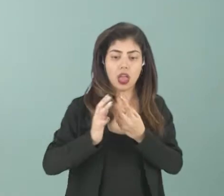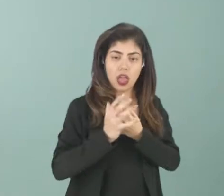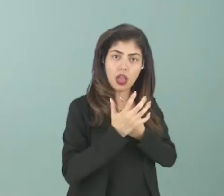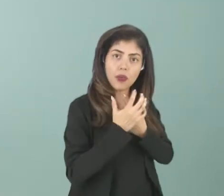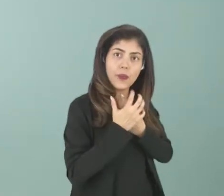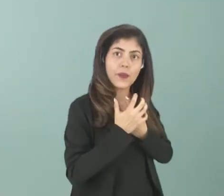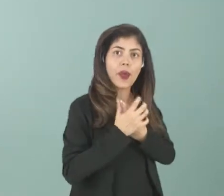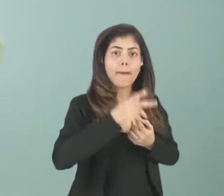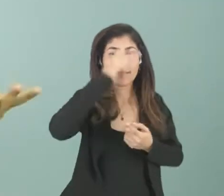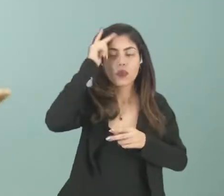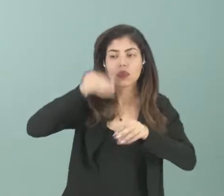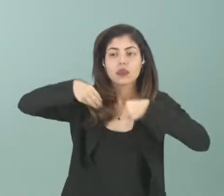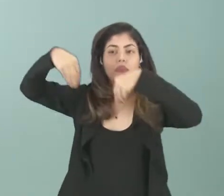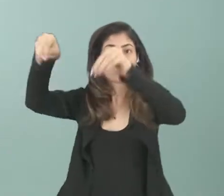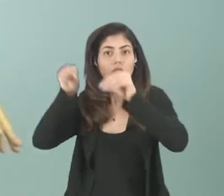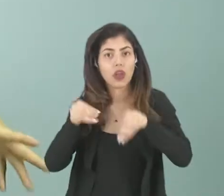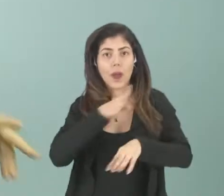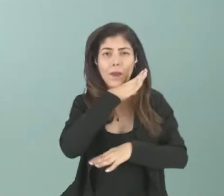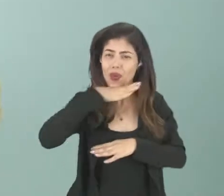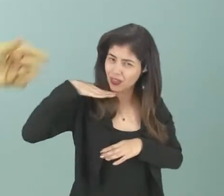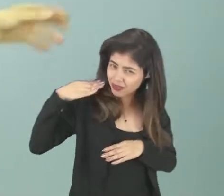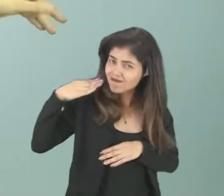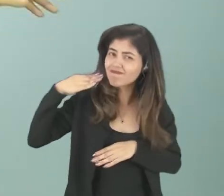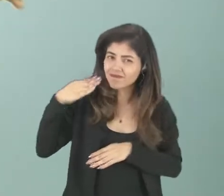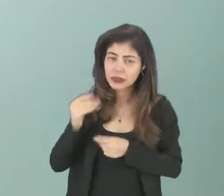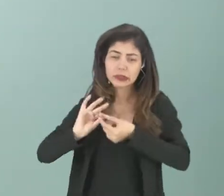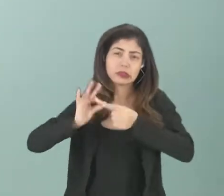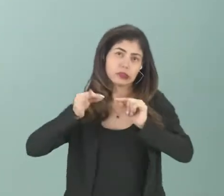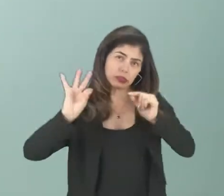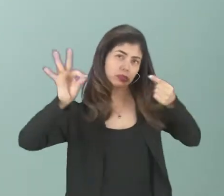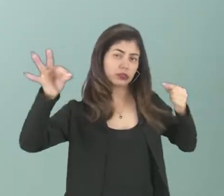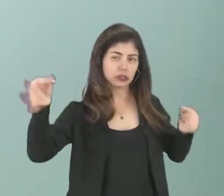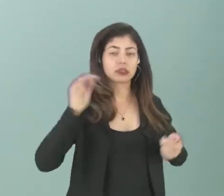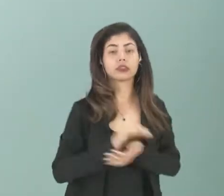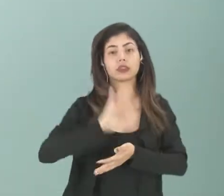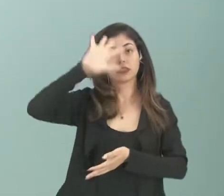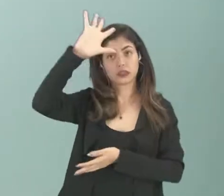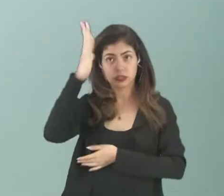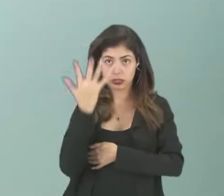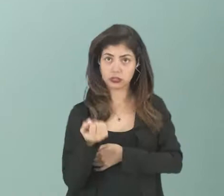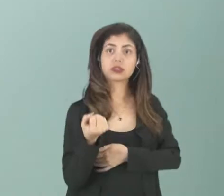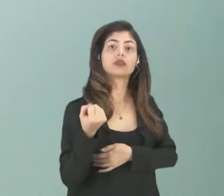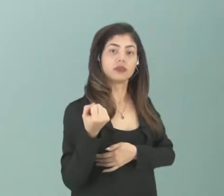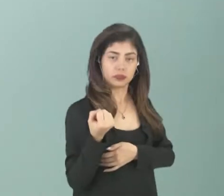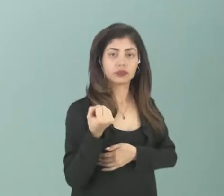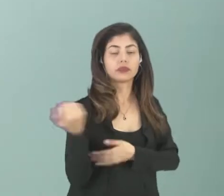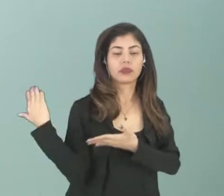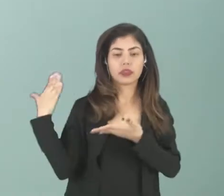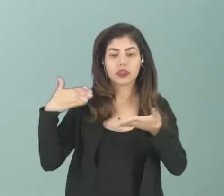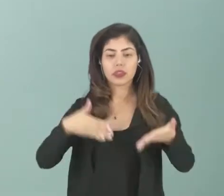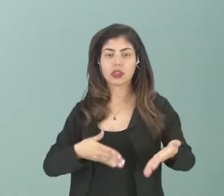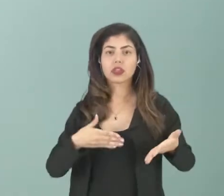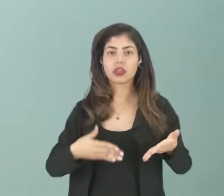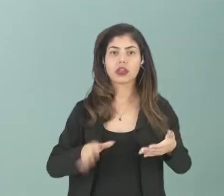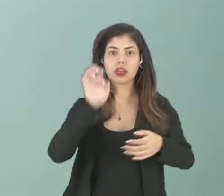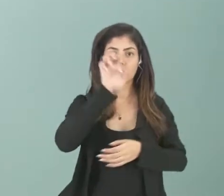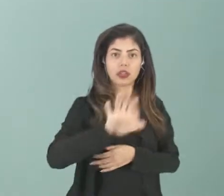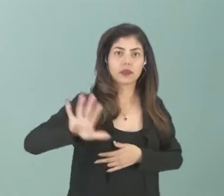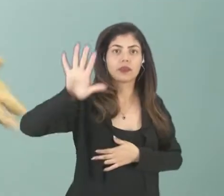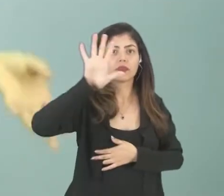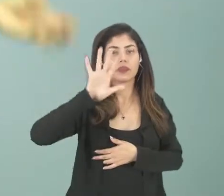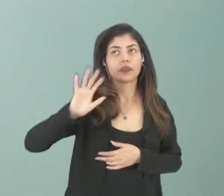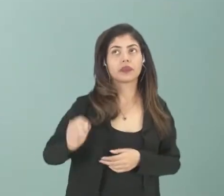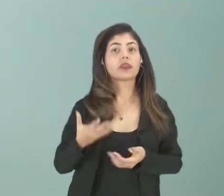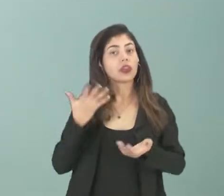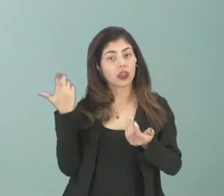imigrantes, né, pessoas que estão ali quase morrendo naquelas longas viagens da África, ali pelo Mediterrâneo, até chegar na Europa, e essas pessoas